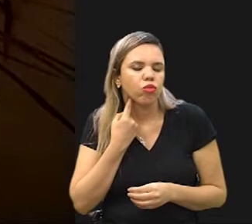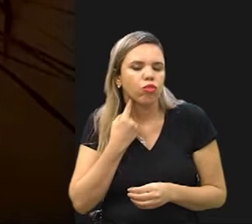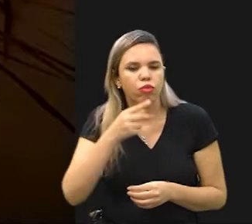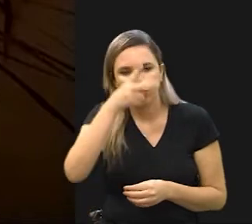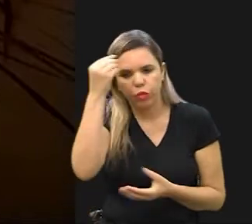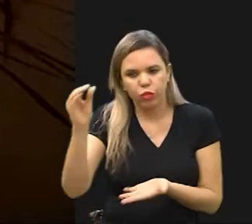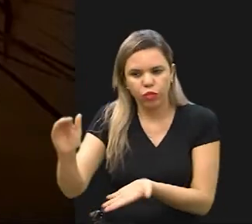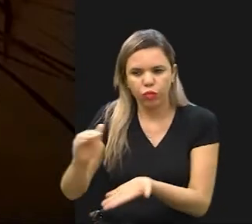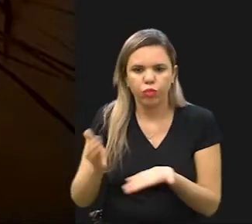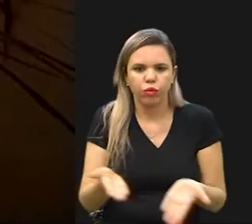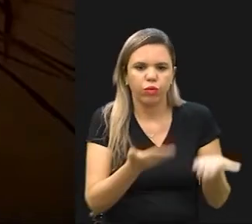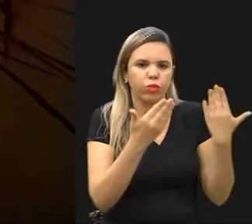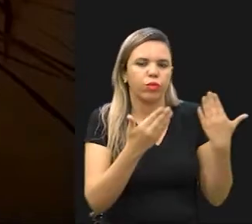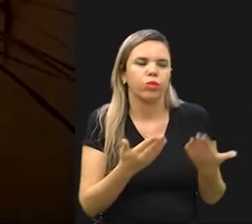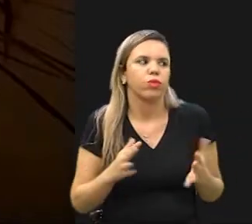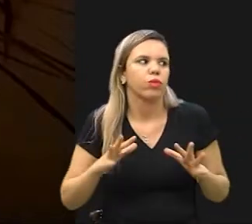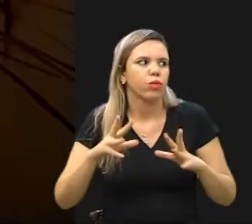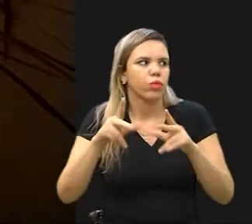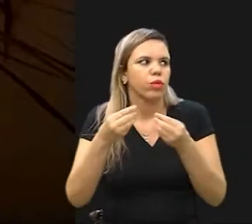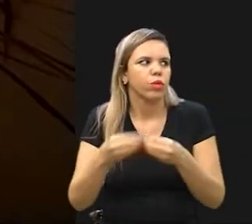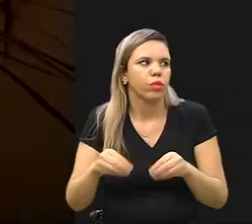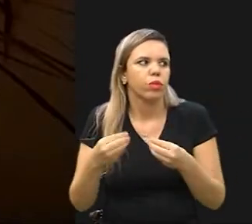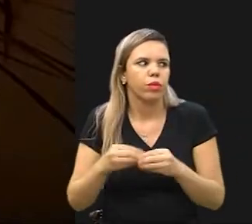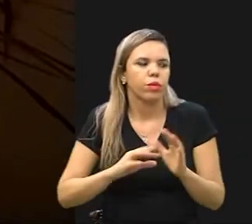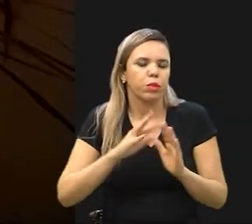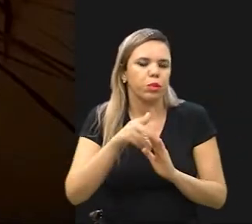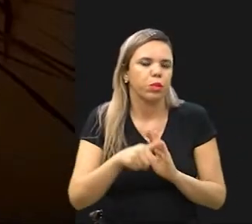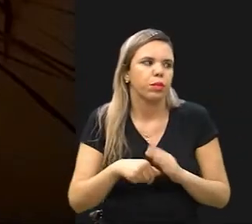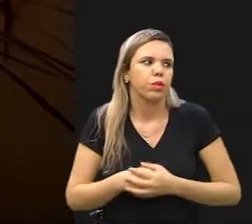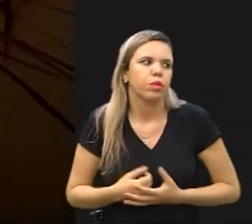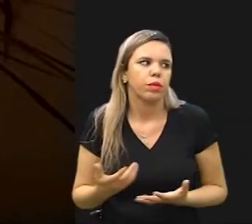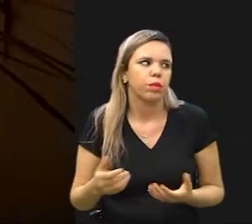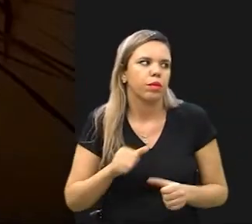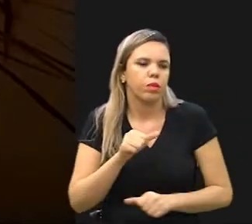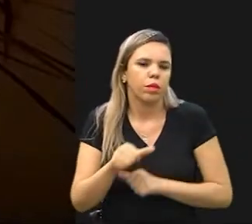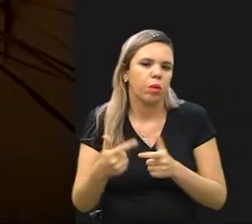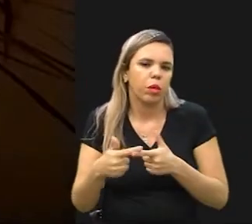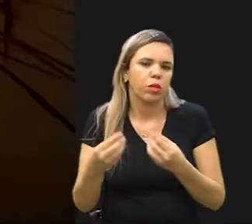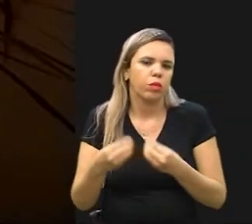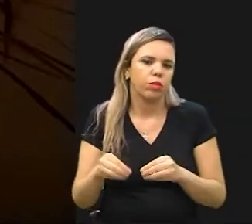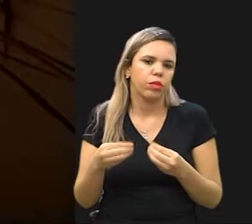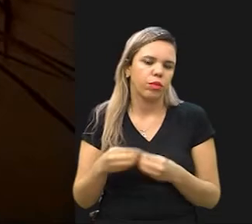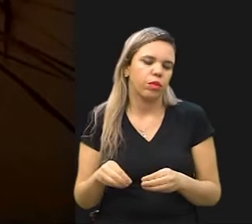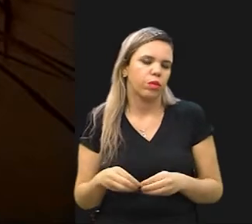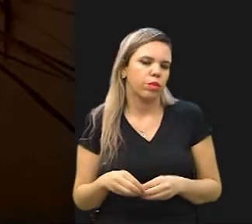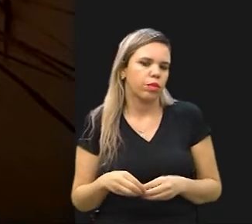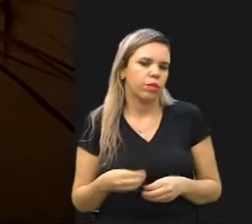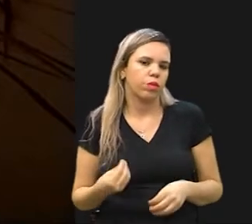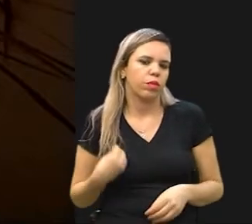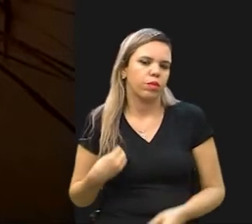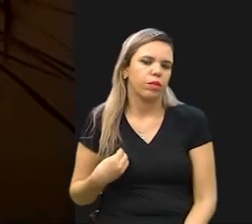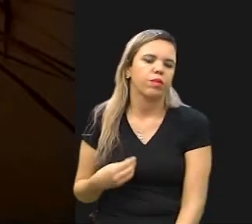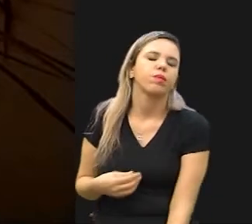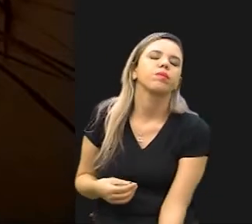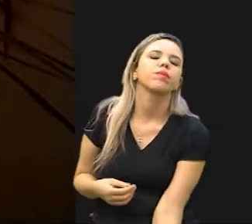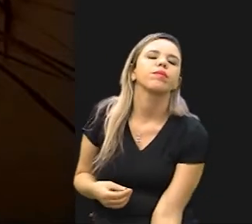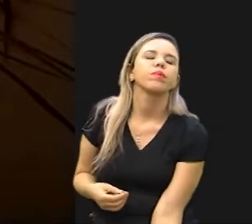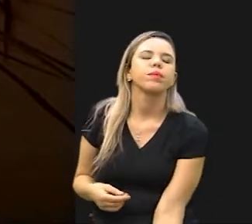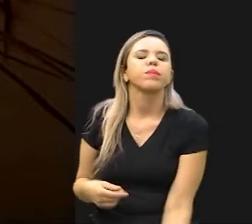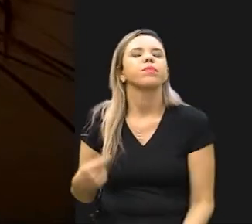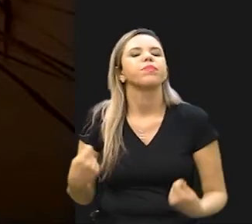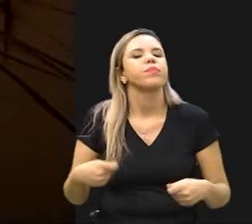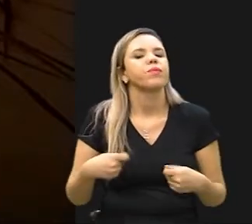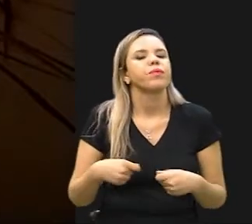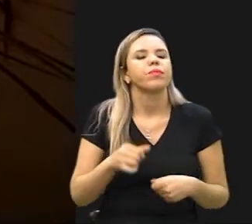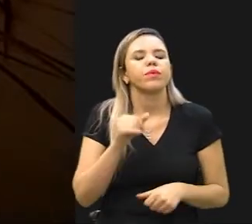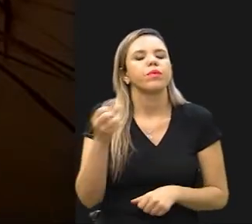prefeitura recolher, mais do que todos os impactos ambientais, a gente quebra um ciclo, de vida, né? Então, a